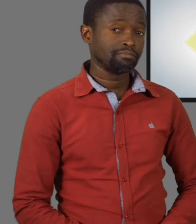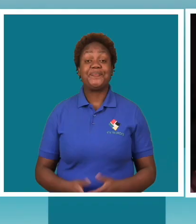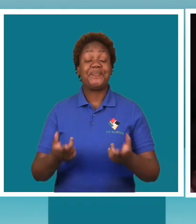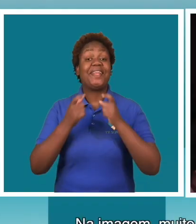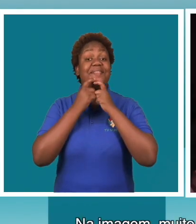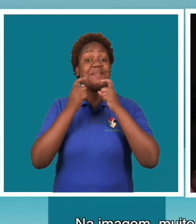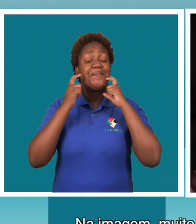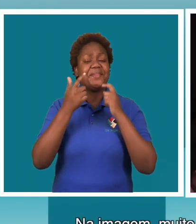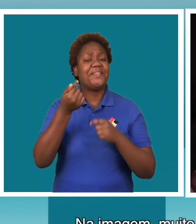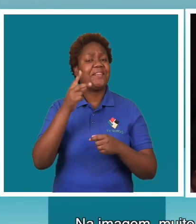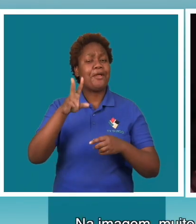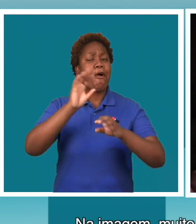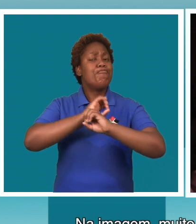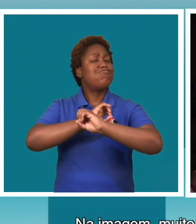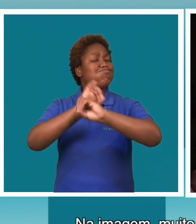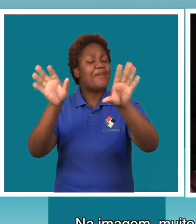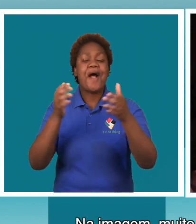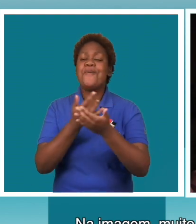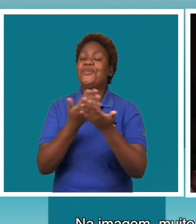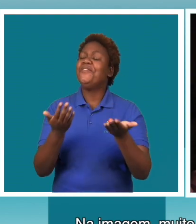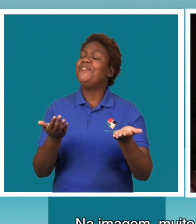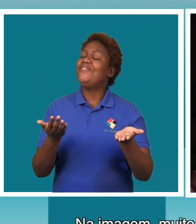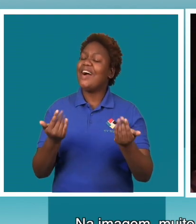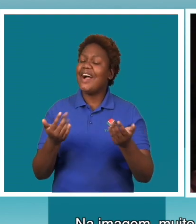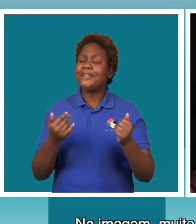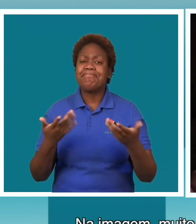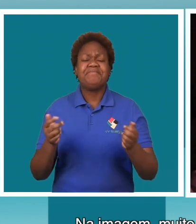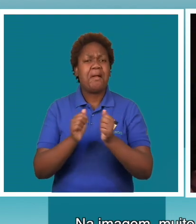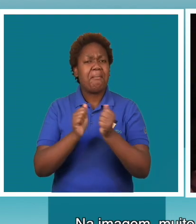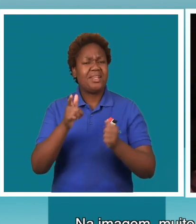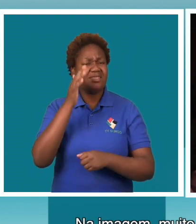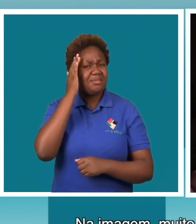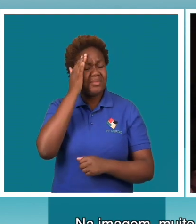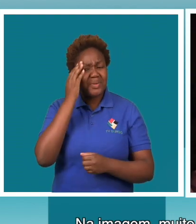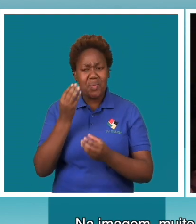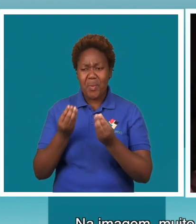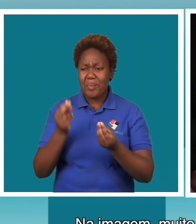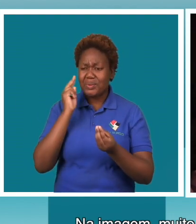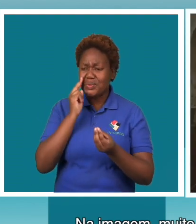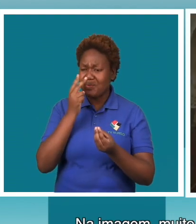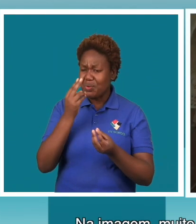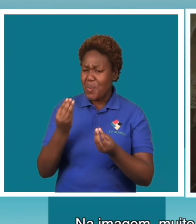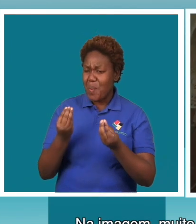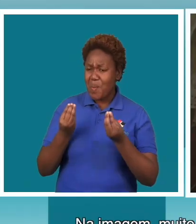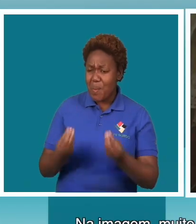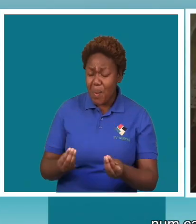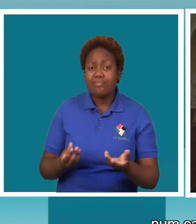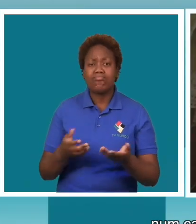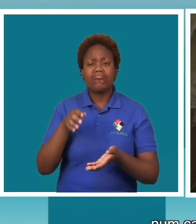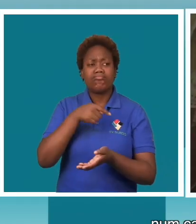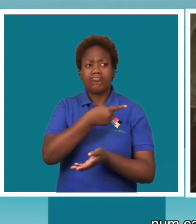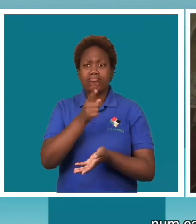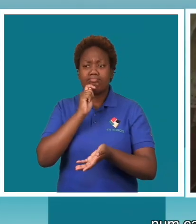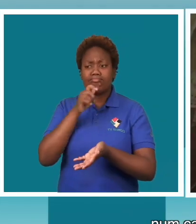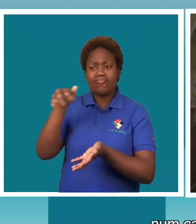Na imagem, muito facilmente pode-se concluir que a moça está a acompanhar um programa de entretenimento num